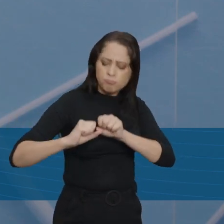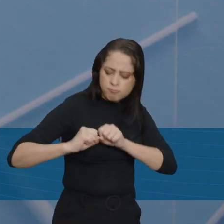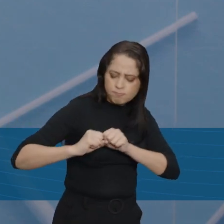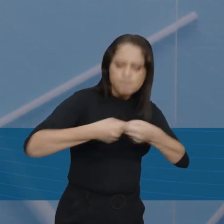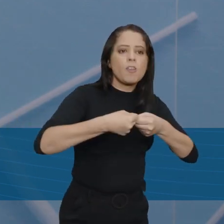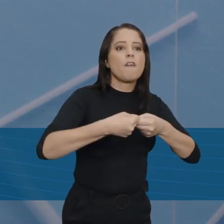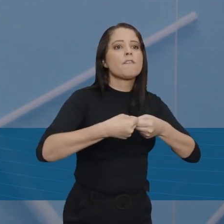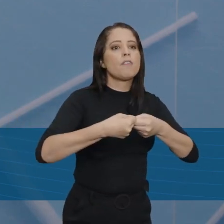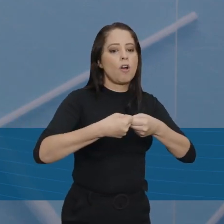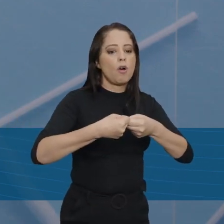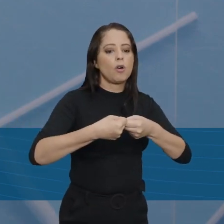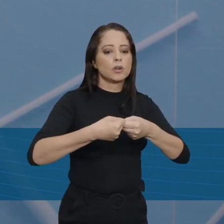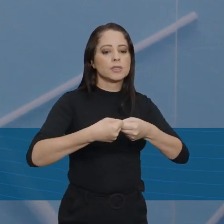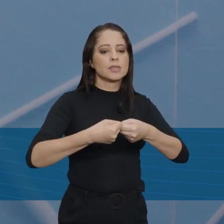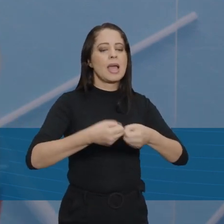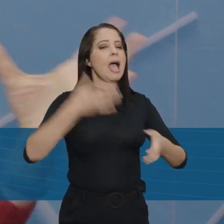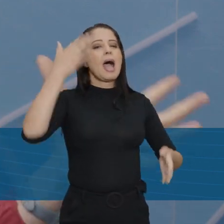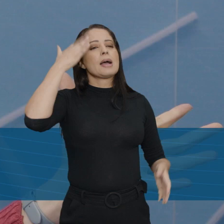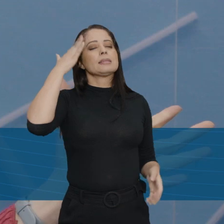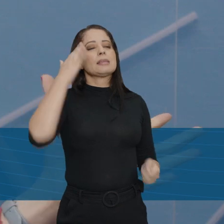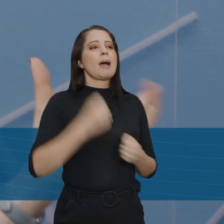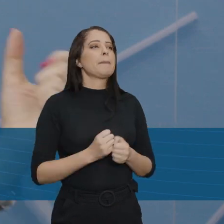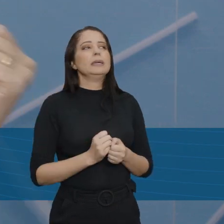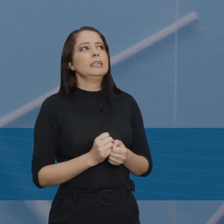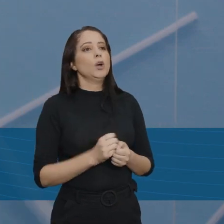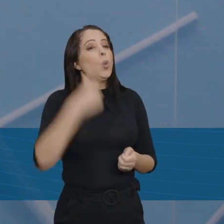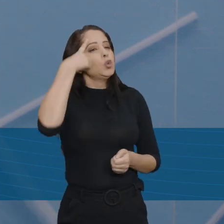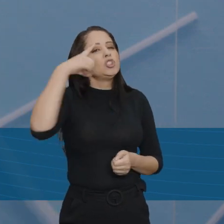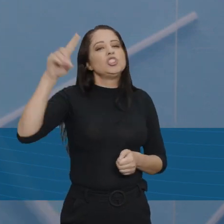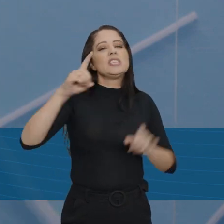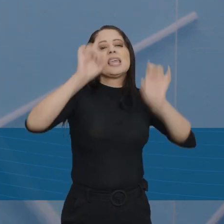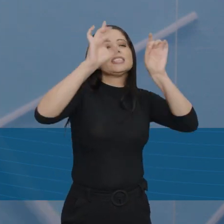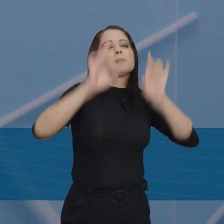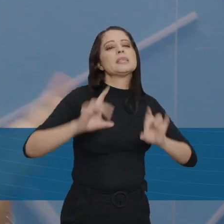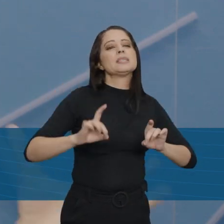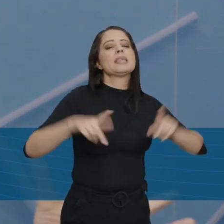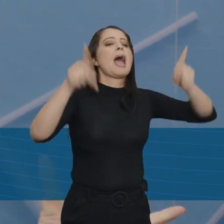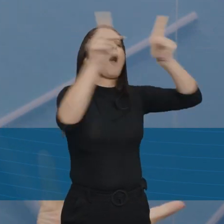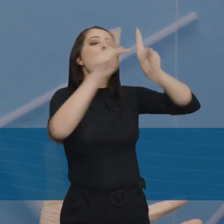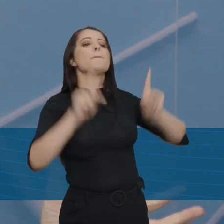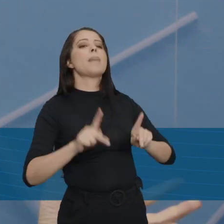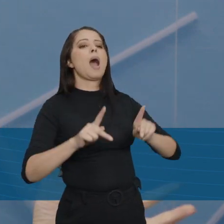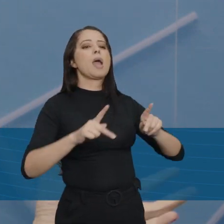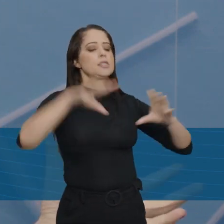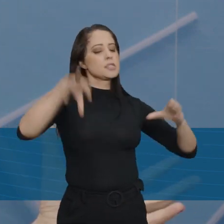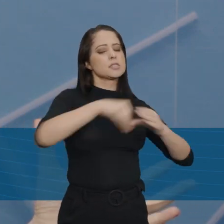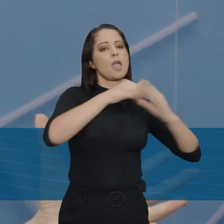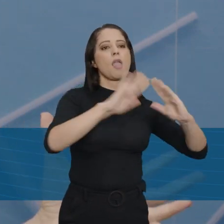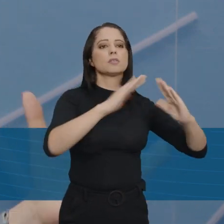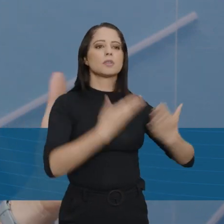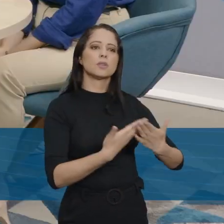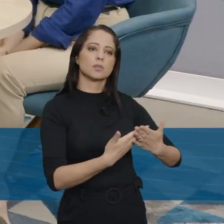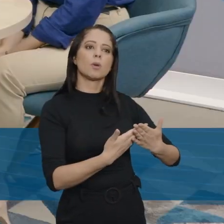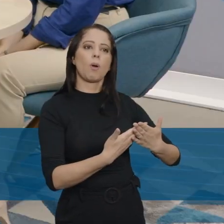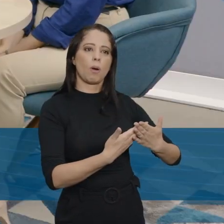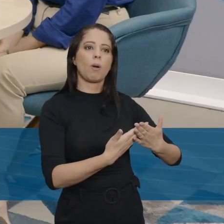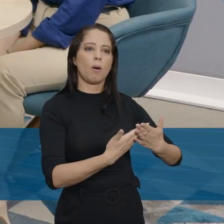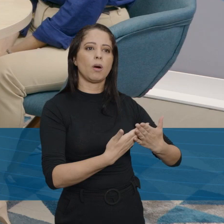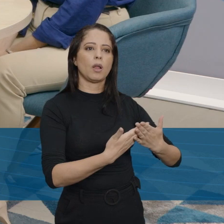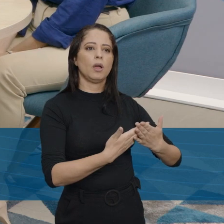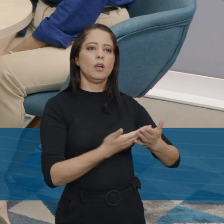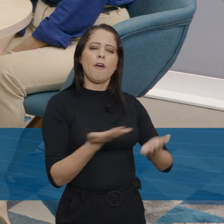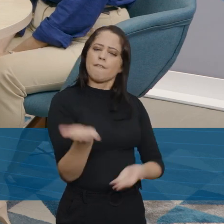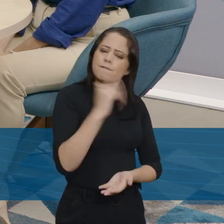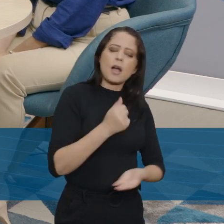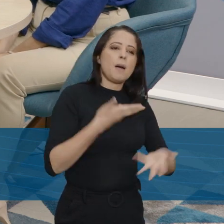pode fazer? Né? Vamos fazer um dia aí para discutir isso. Vamos fazer um dia da paz na escola, né?